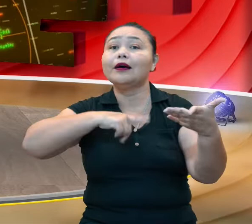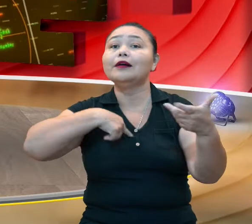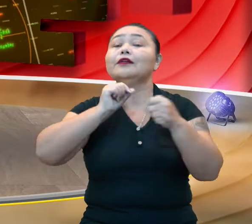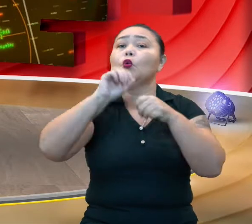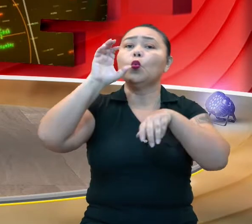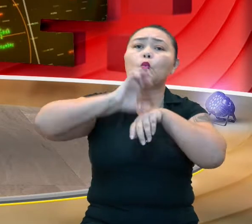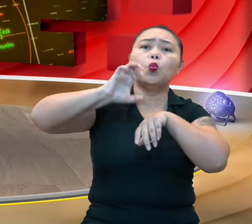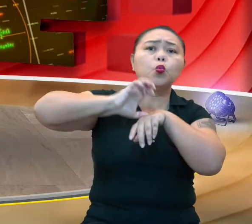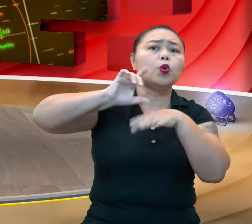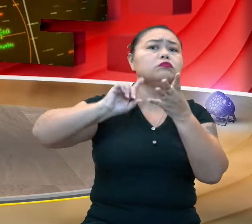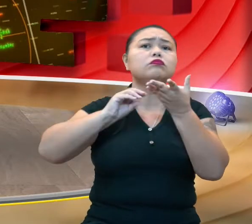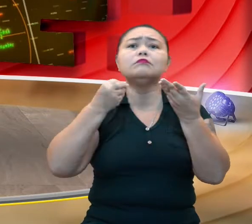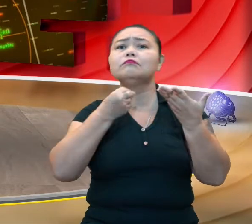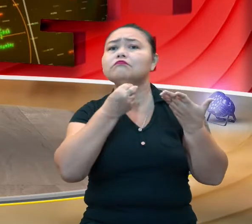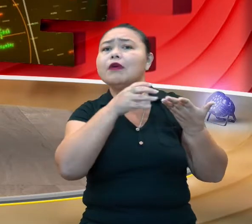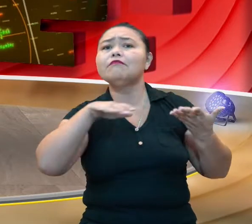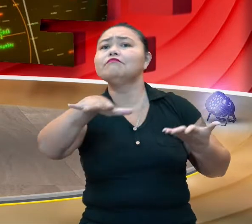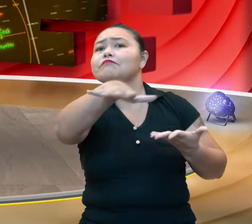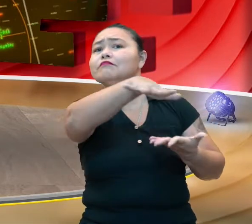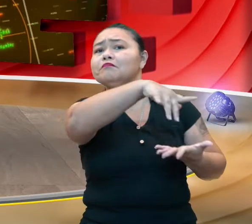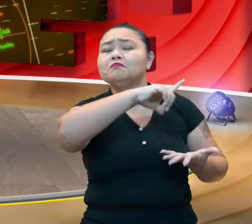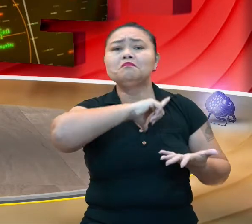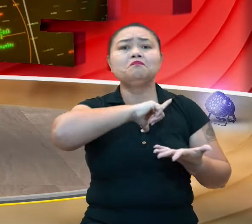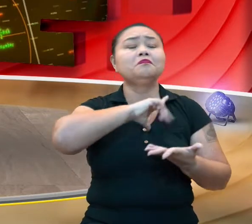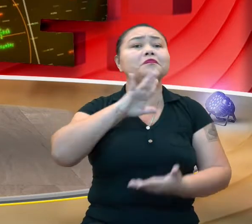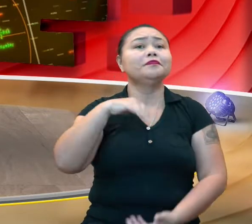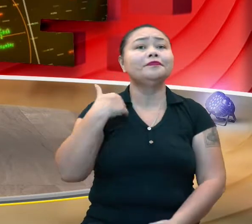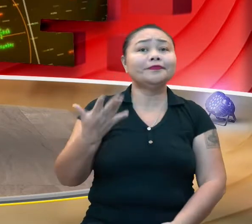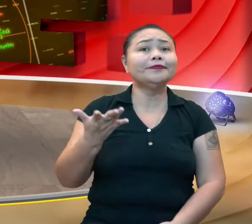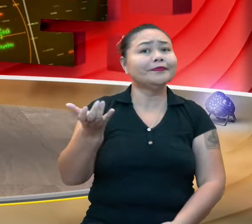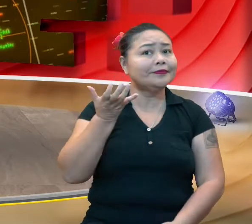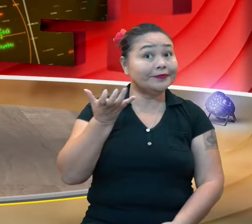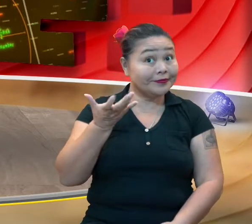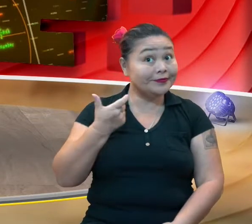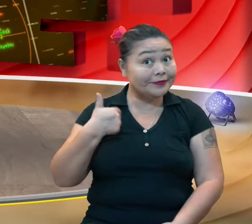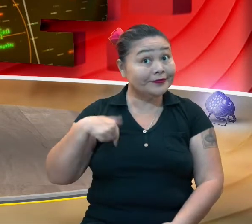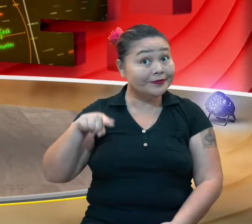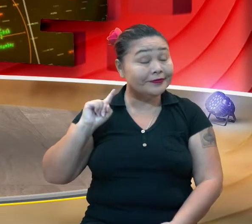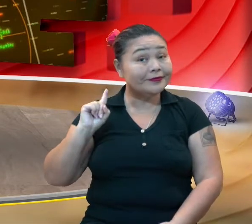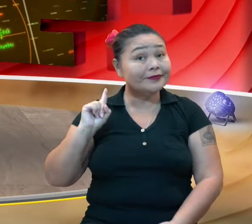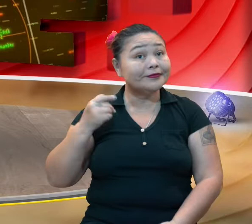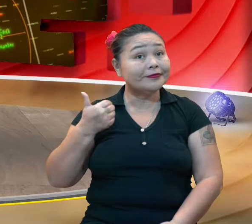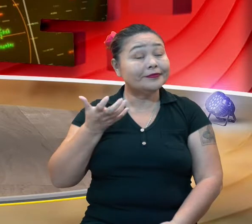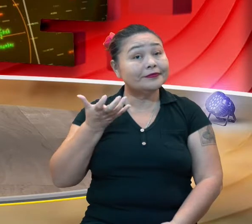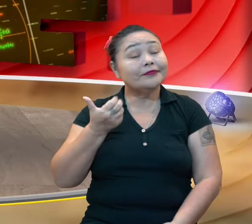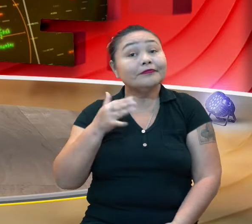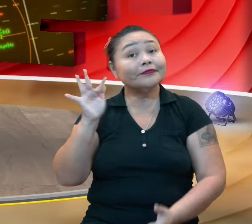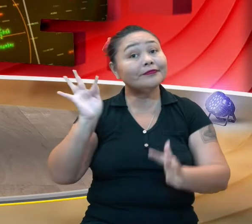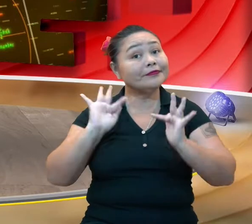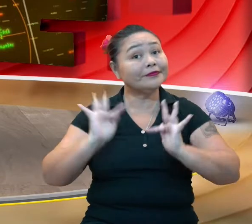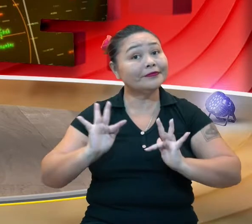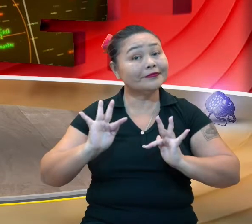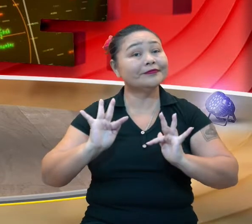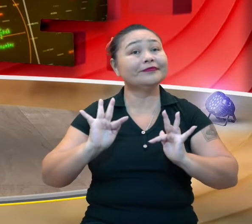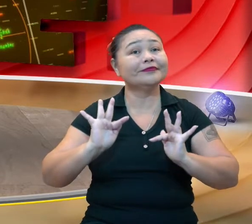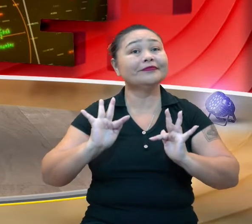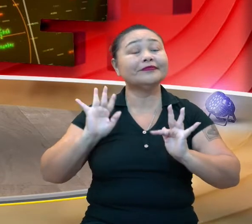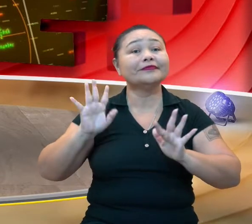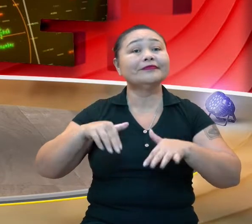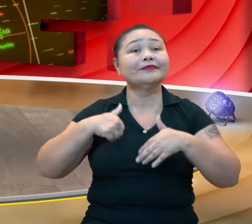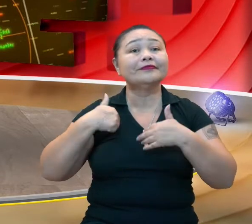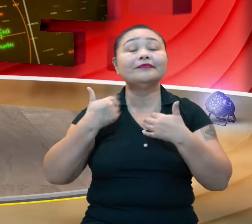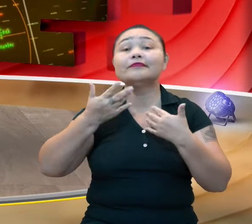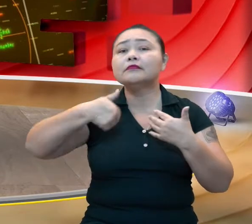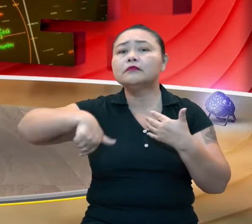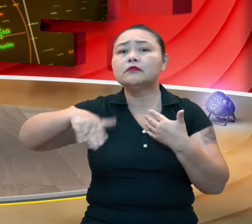para várias aí áreas, né, afins, e é isso que a gente deseja, assim que a gente fica feliz da vida, né, de ver